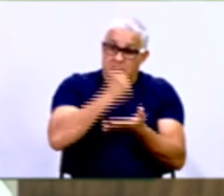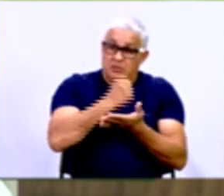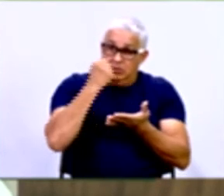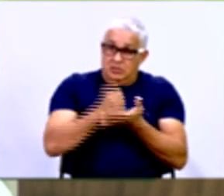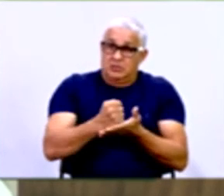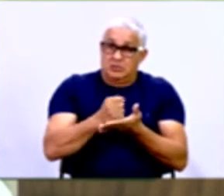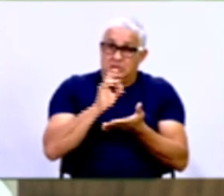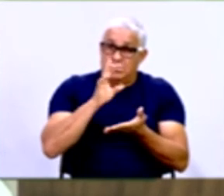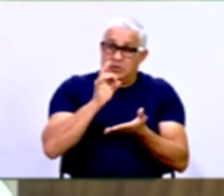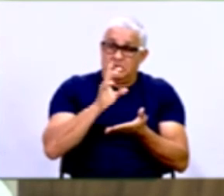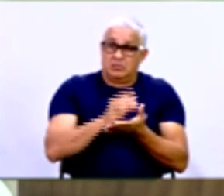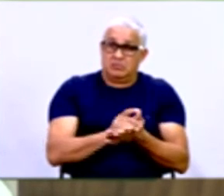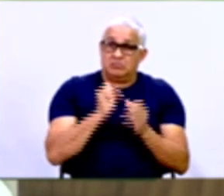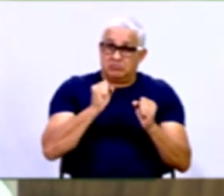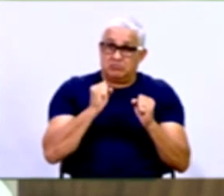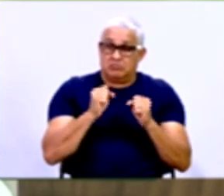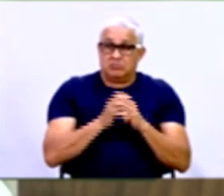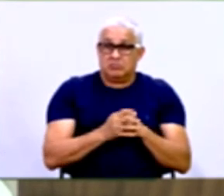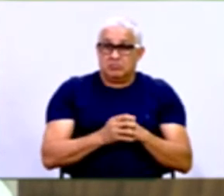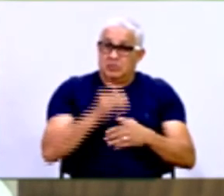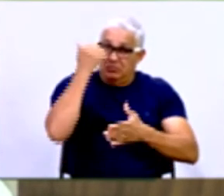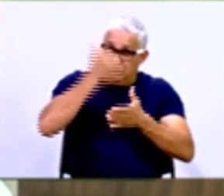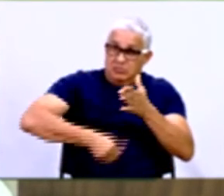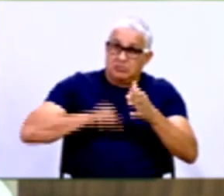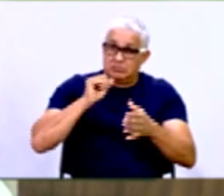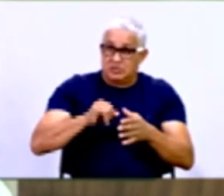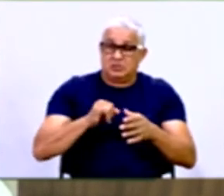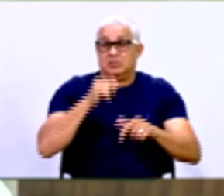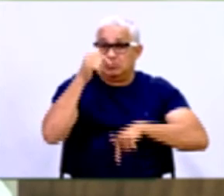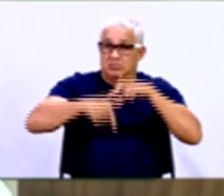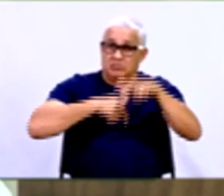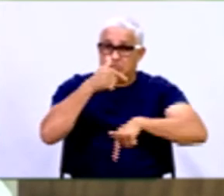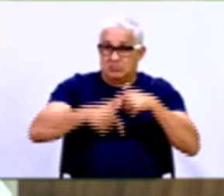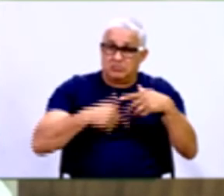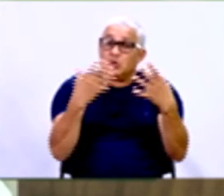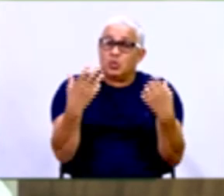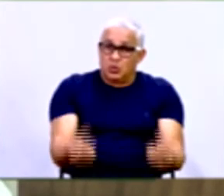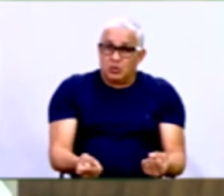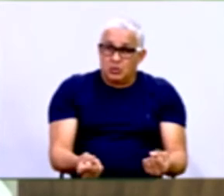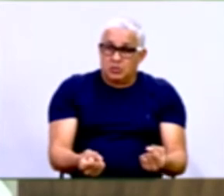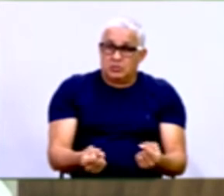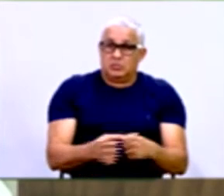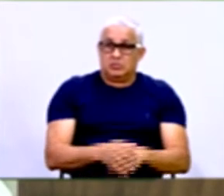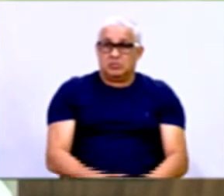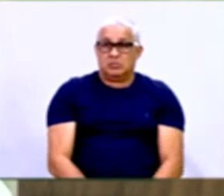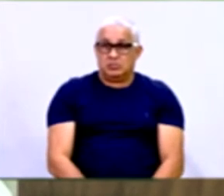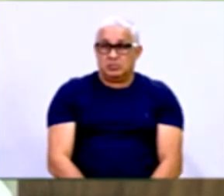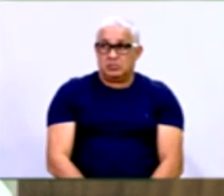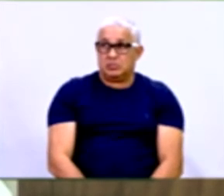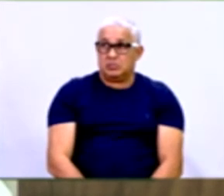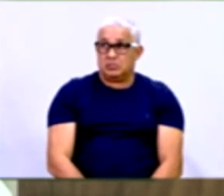só poderia ser descontado se o funcionário assinasse aquele ato específico.